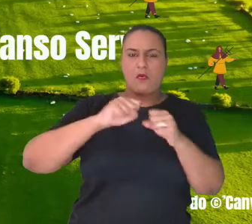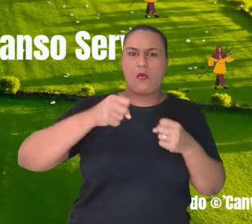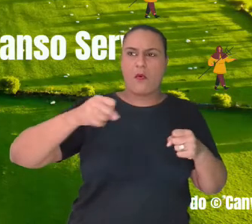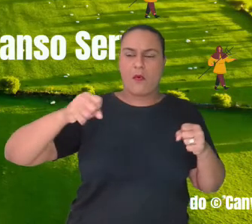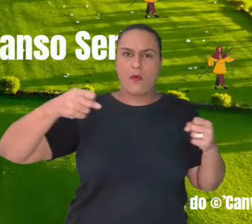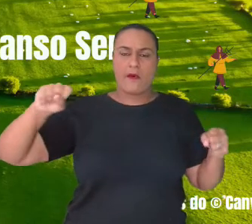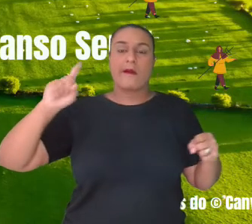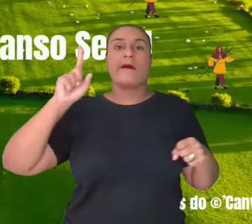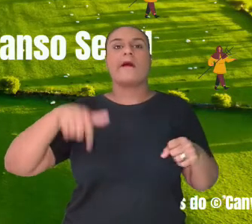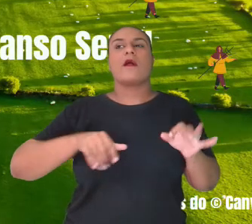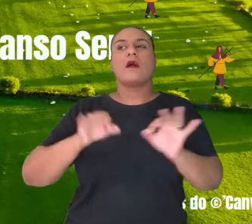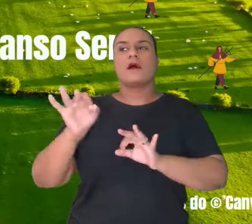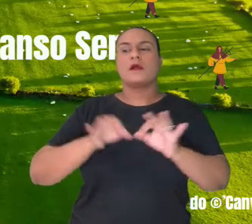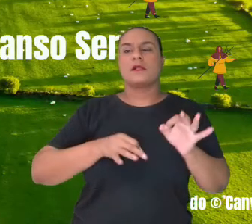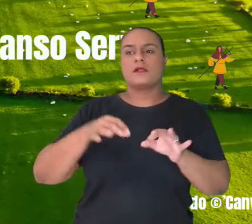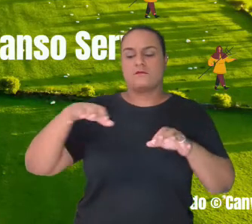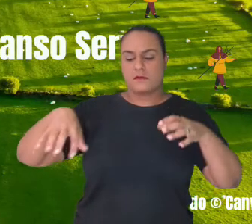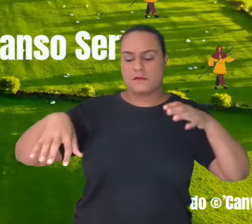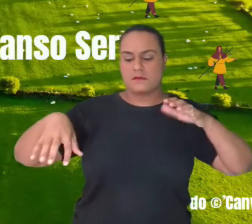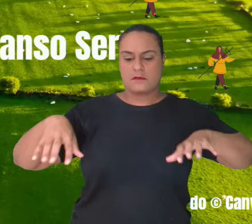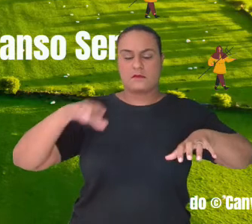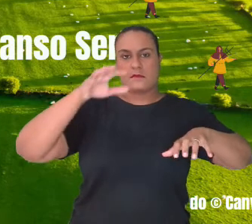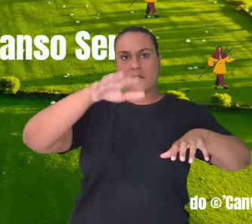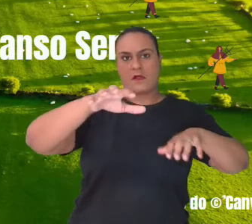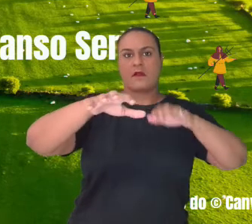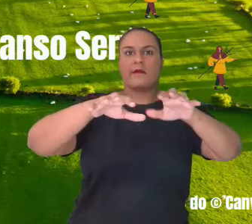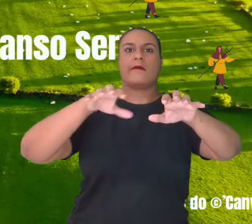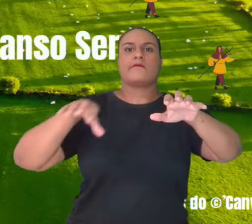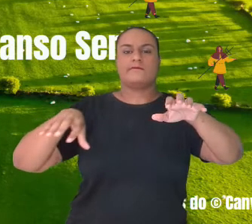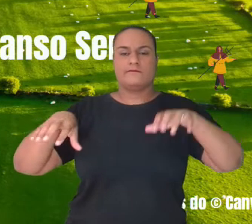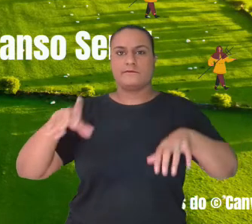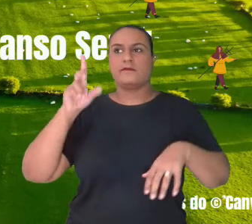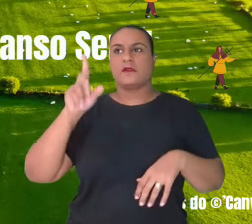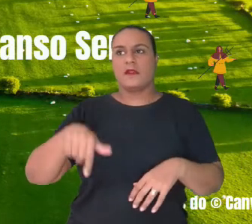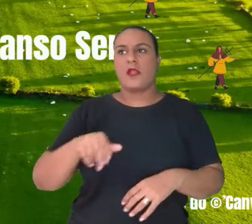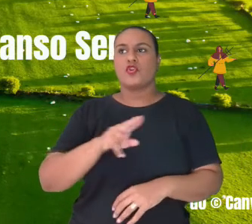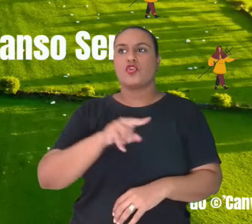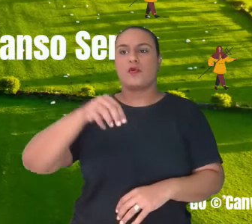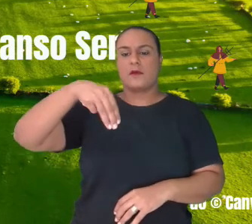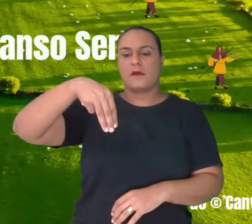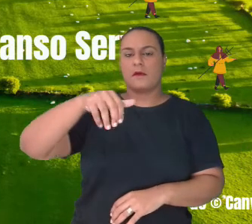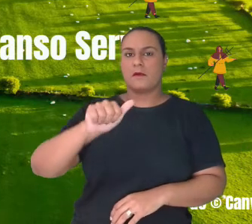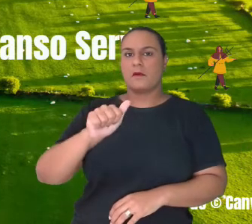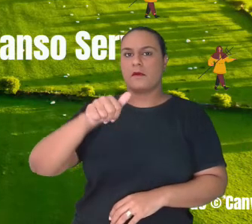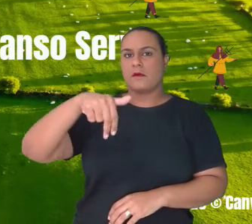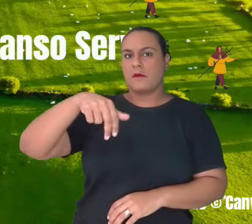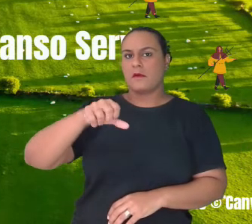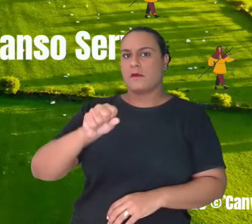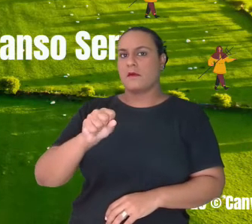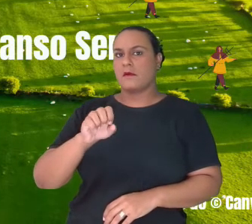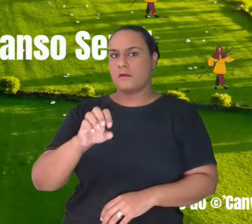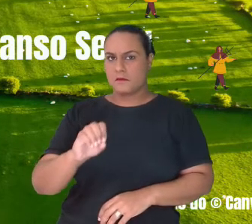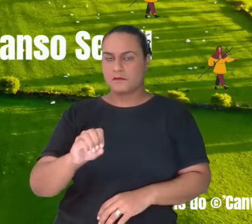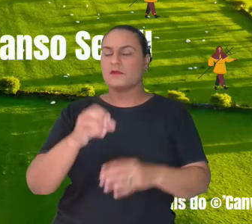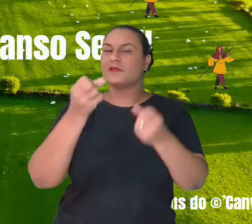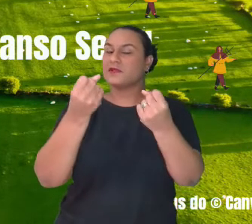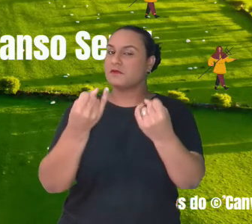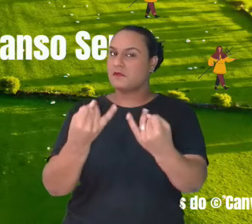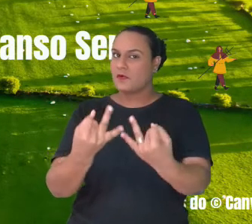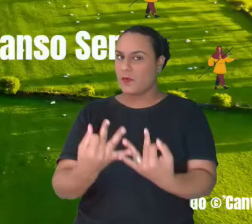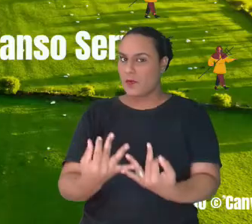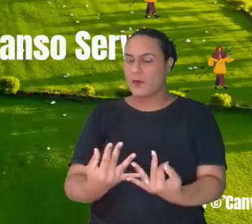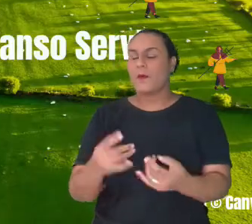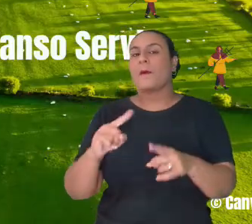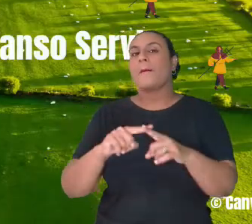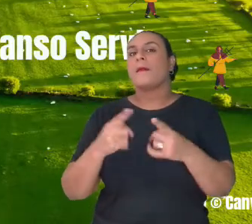ele era dividido em lotes de terra que eram chamados de mansos. Então a gente falou disso, mas aí eu